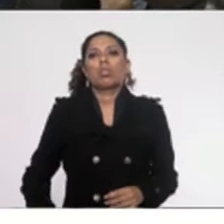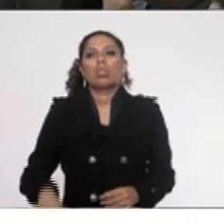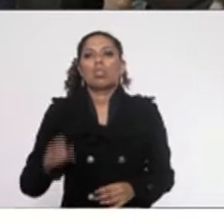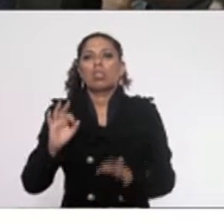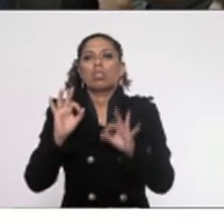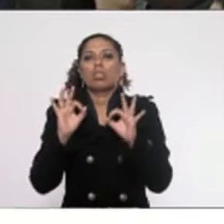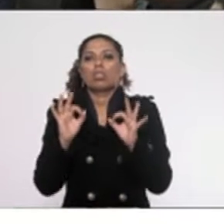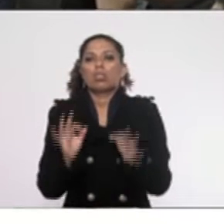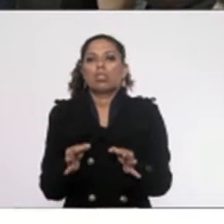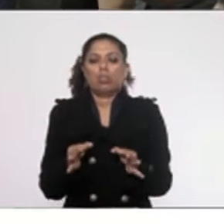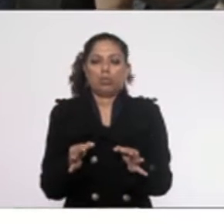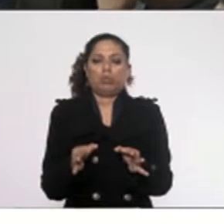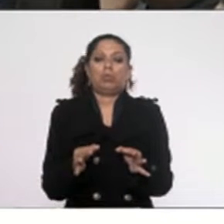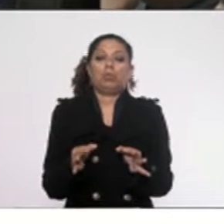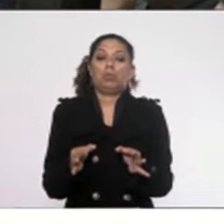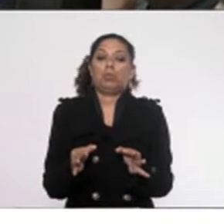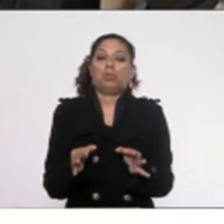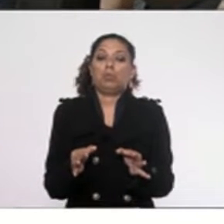evidentemente,